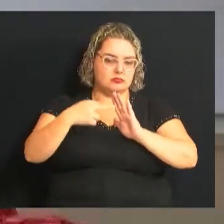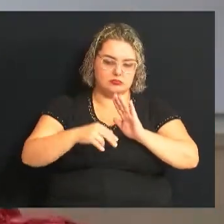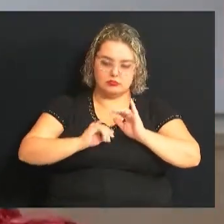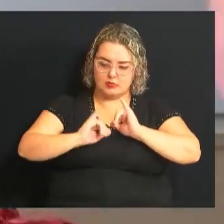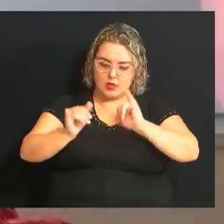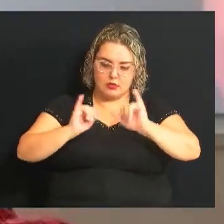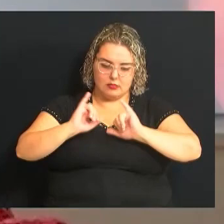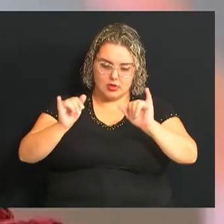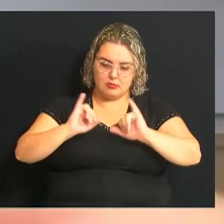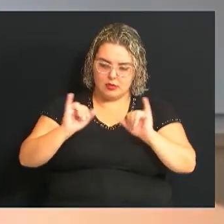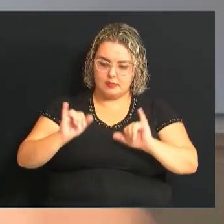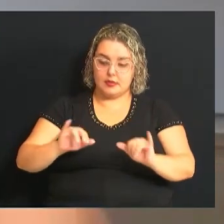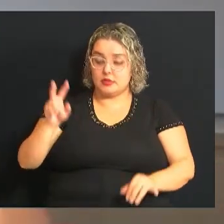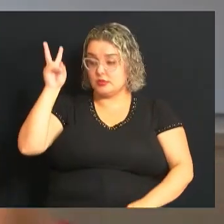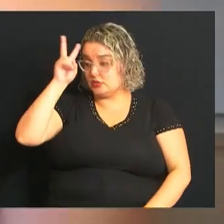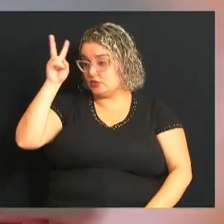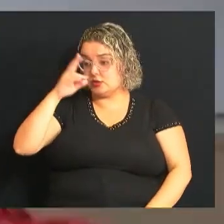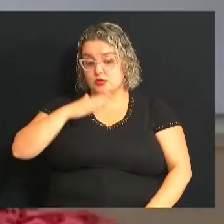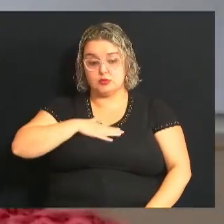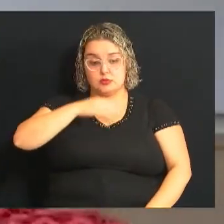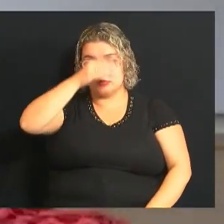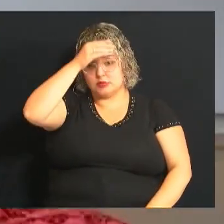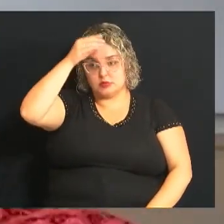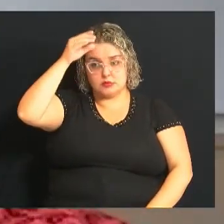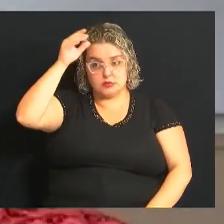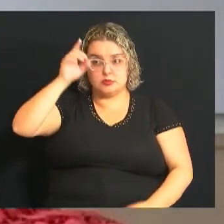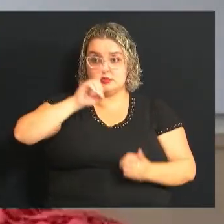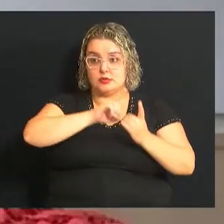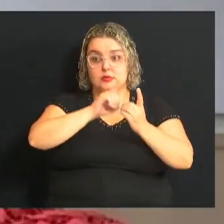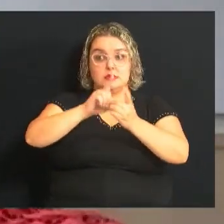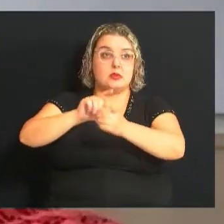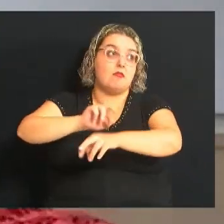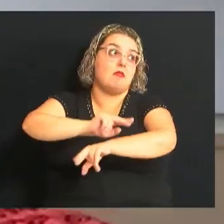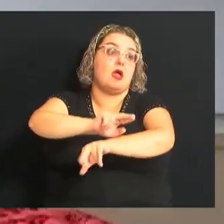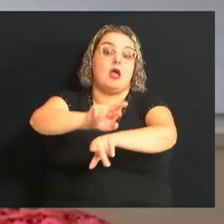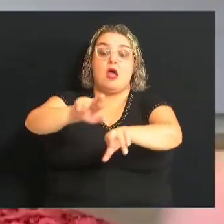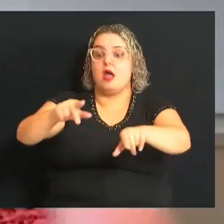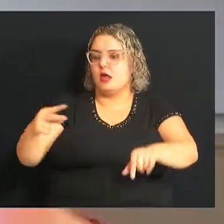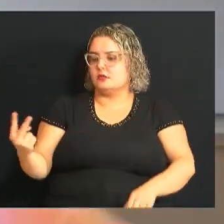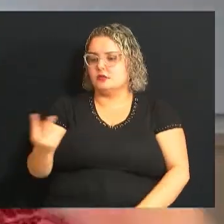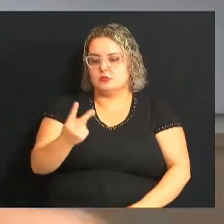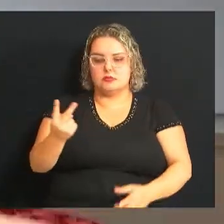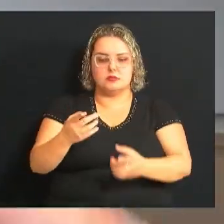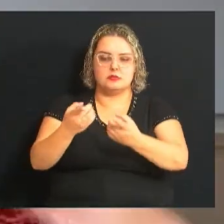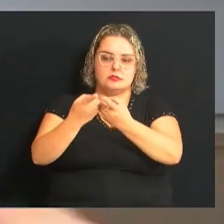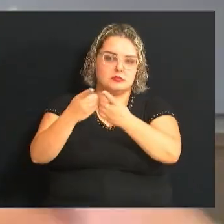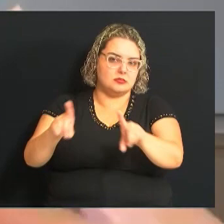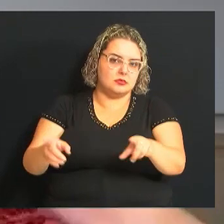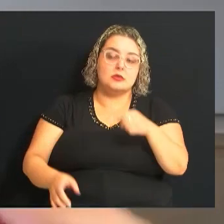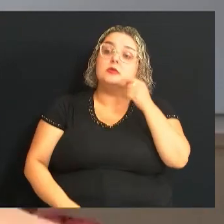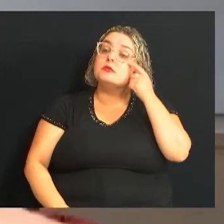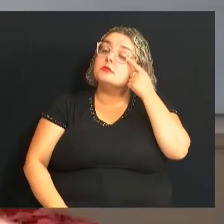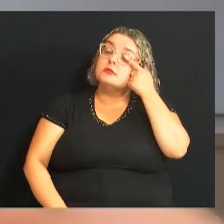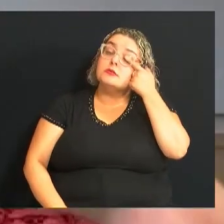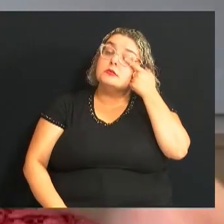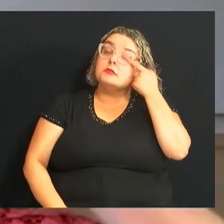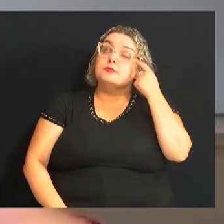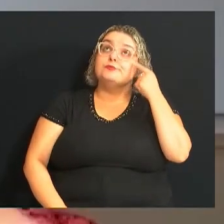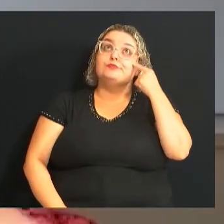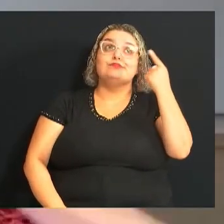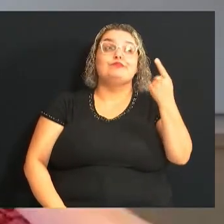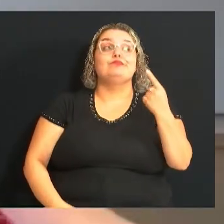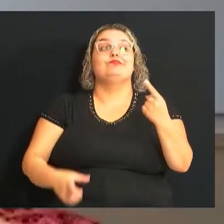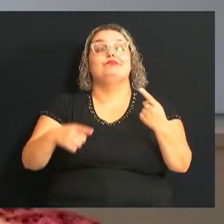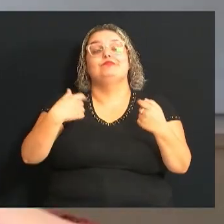as histórias dos meus clientes, já atendi nem sei quantas pessoas, muitos casais, e eu pensava, precisa ter um jeito mais fácil,